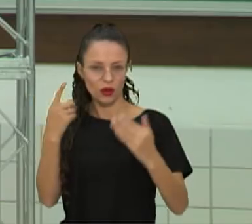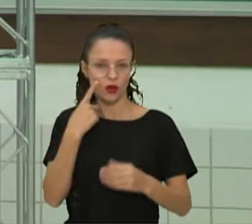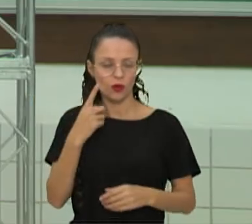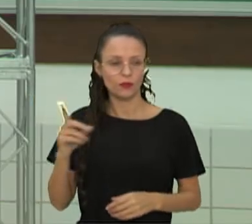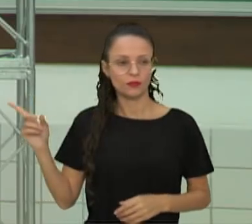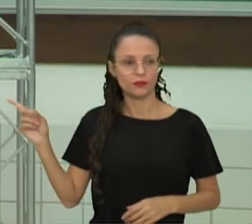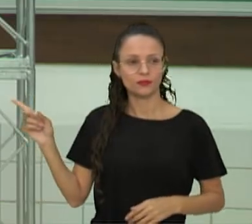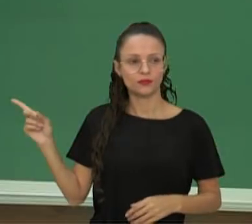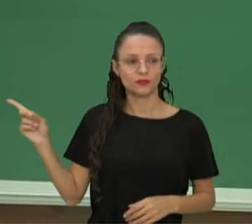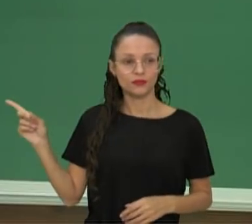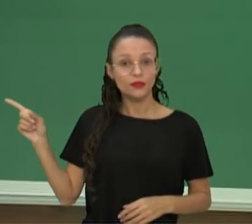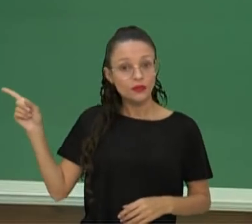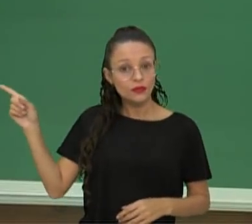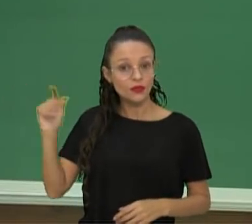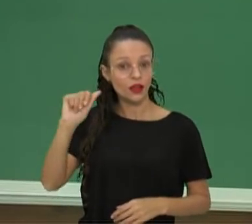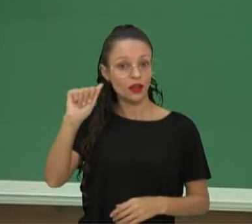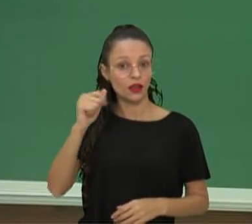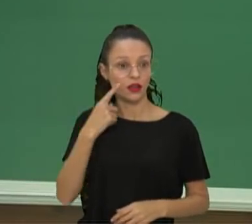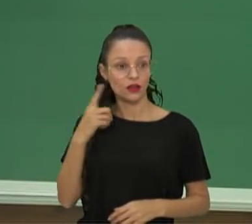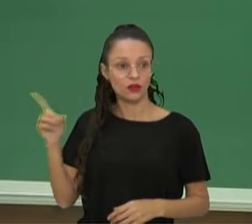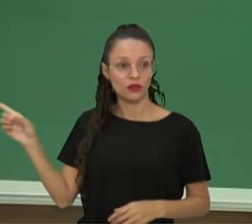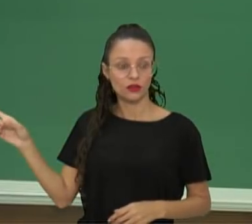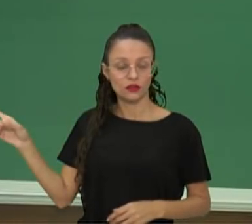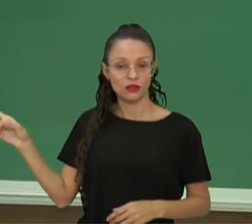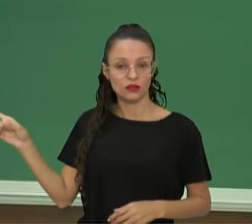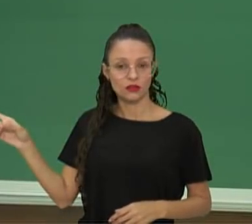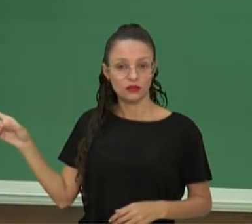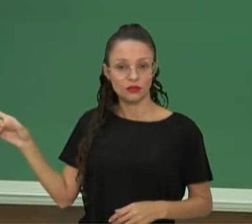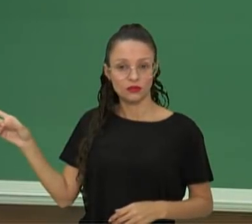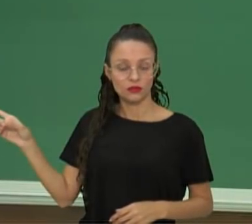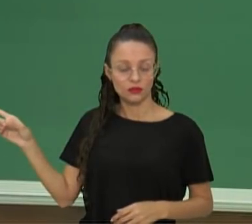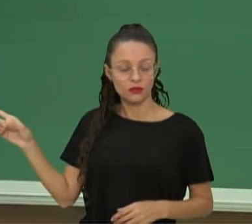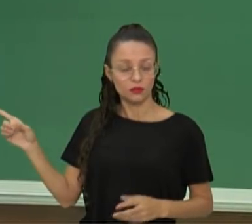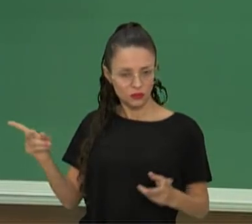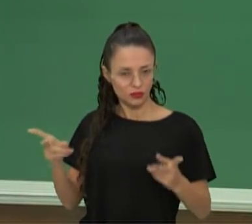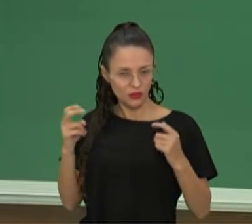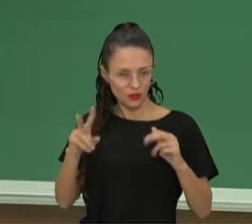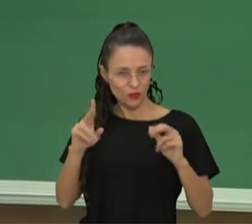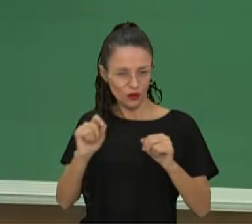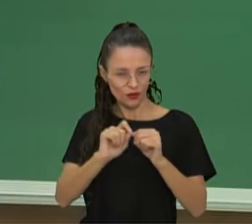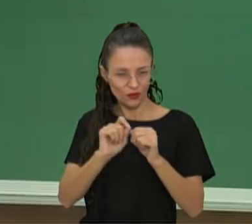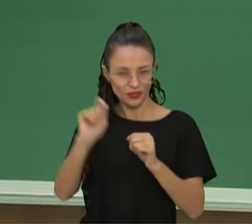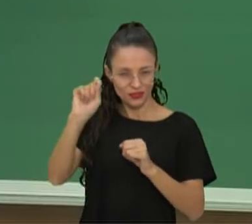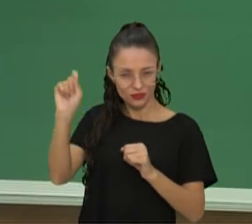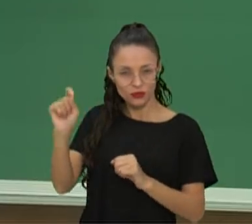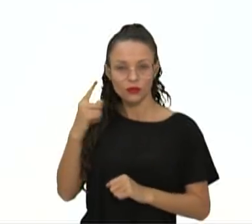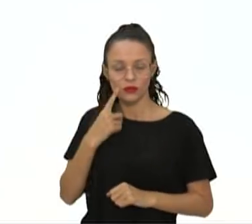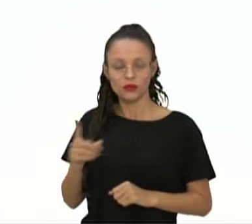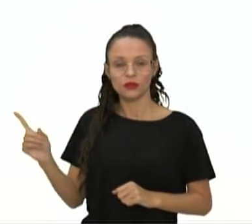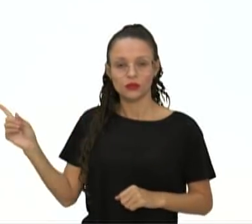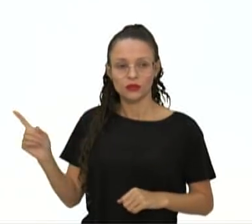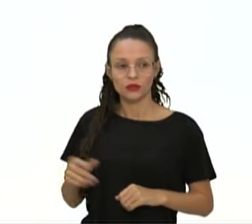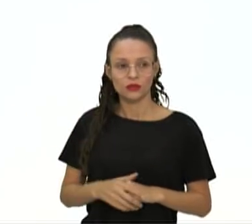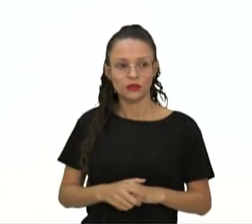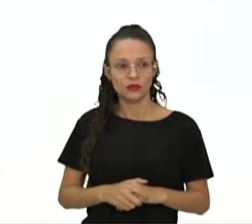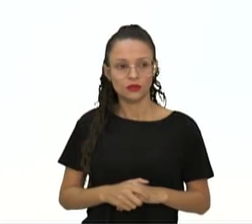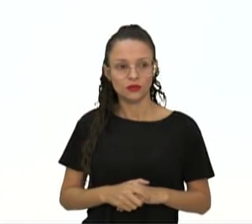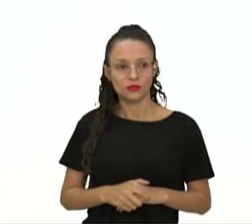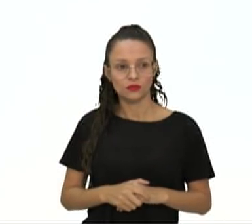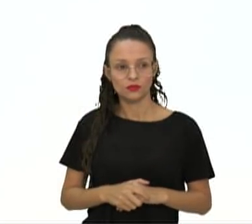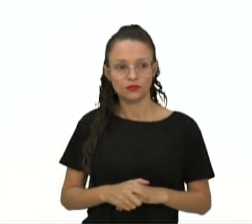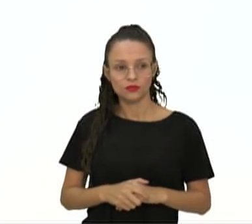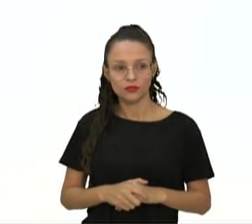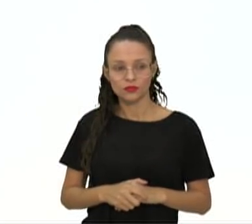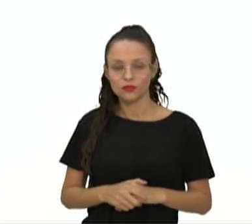Ó, esse é a letra A. Nós montamos ele aqui, como eu fiz no quadro, certo? Dá uma olhadinha